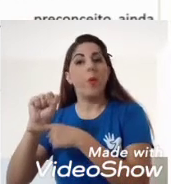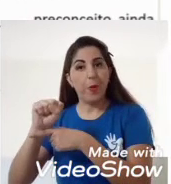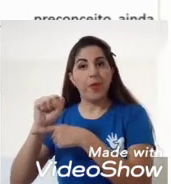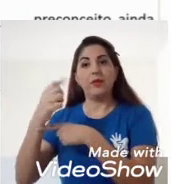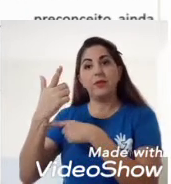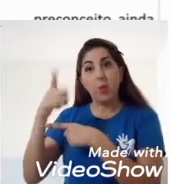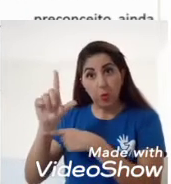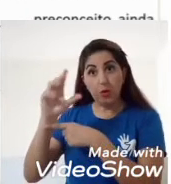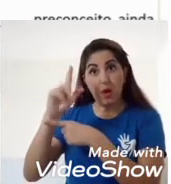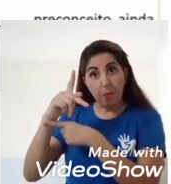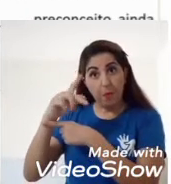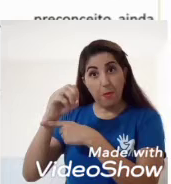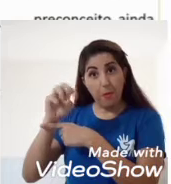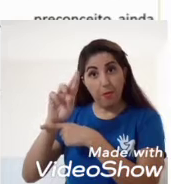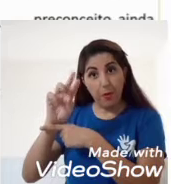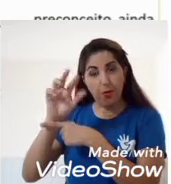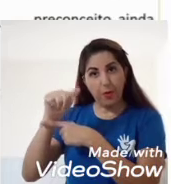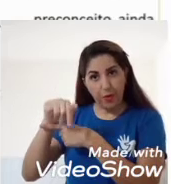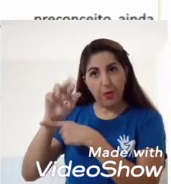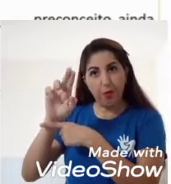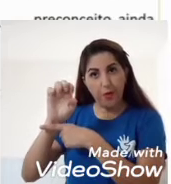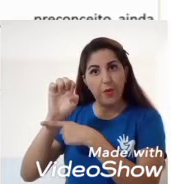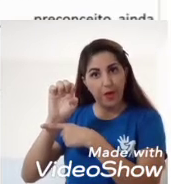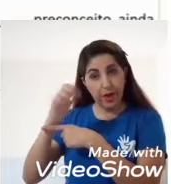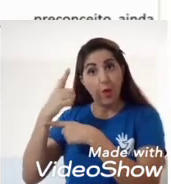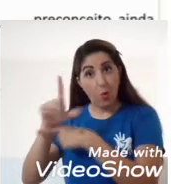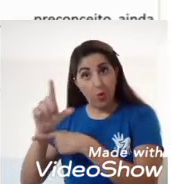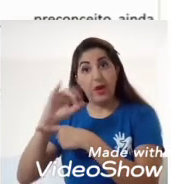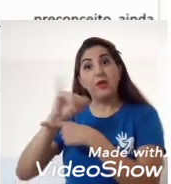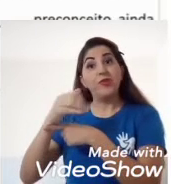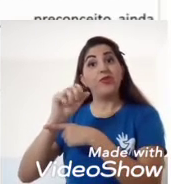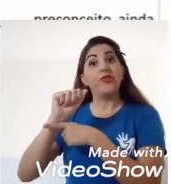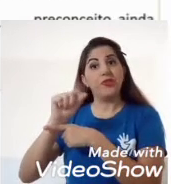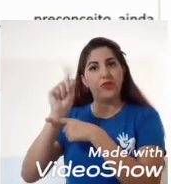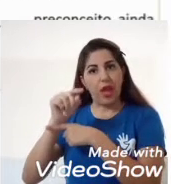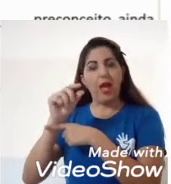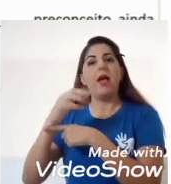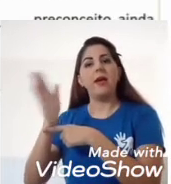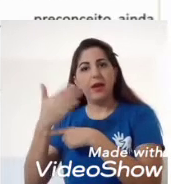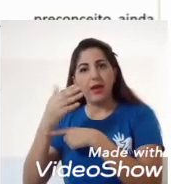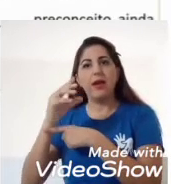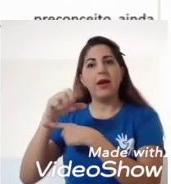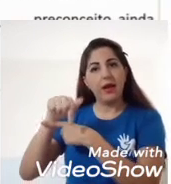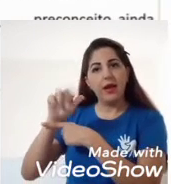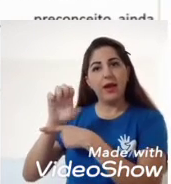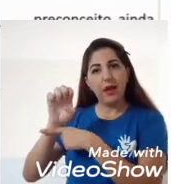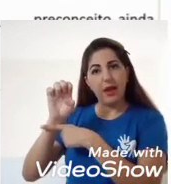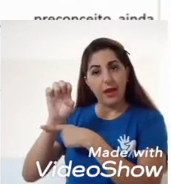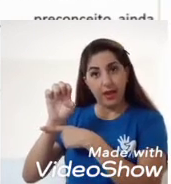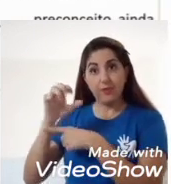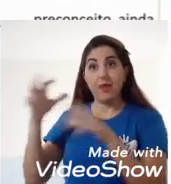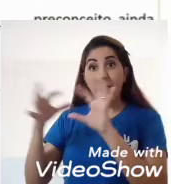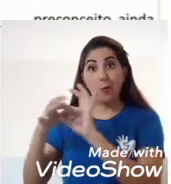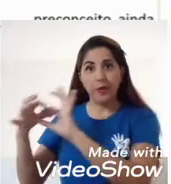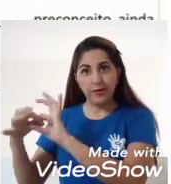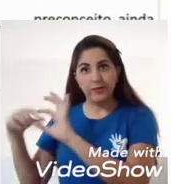já que, porquanto, não poderiam ser guerreiras, profissão mais valorizada na época. Olha o